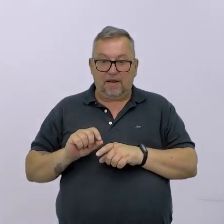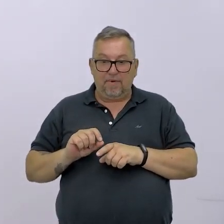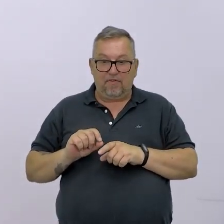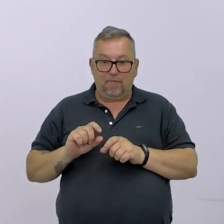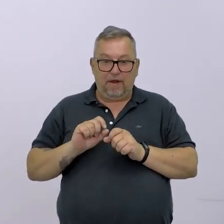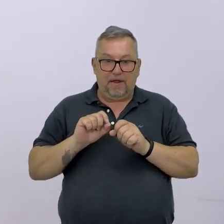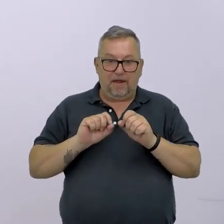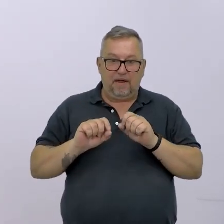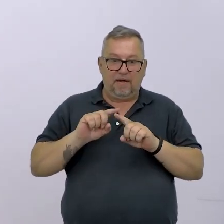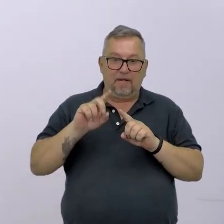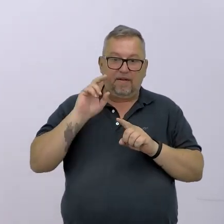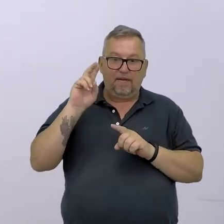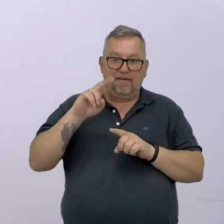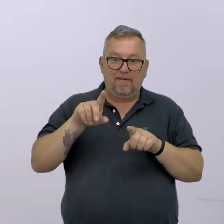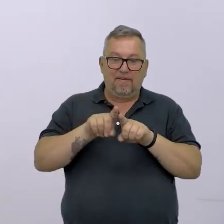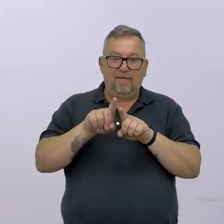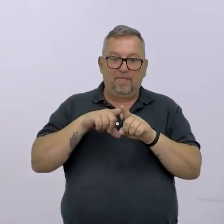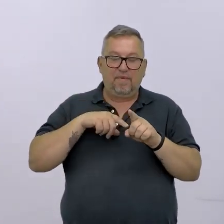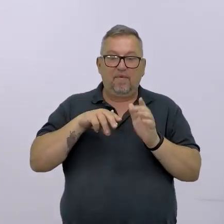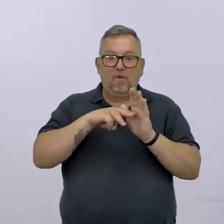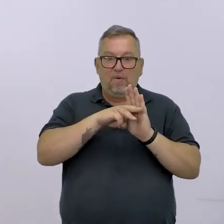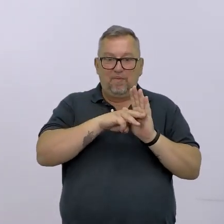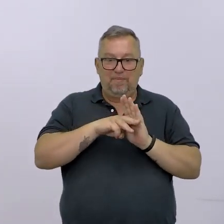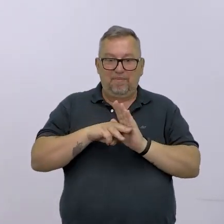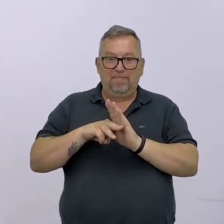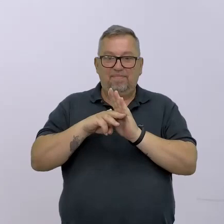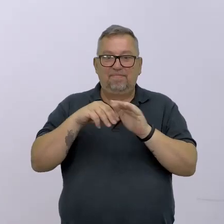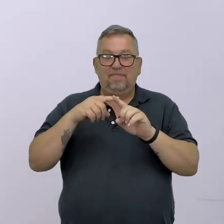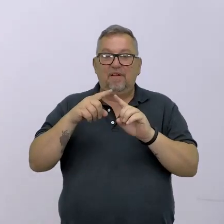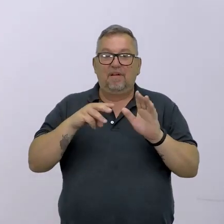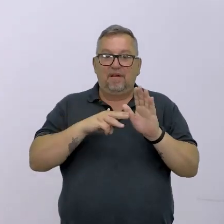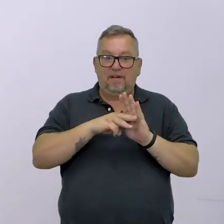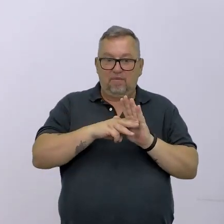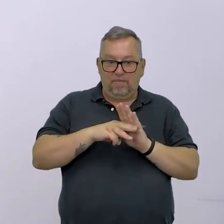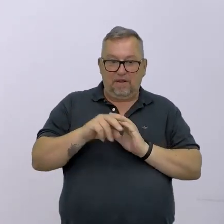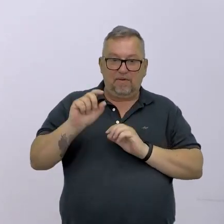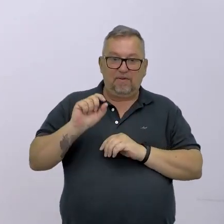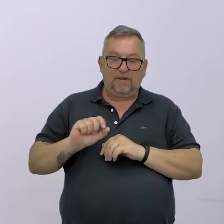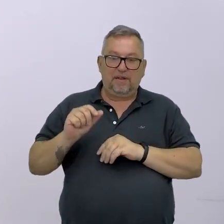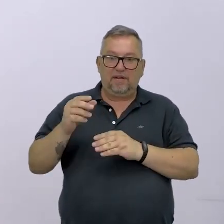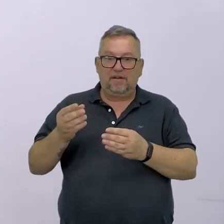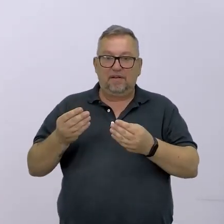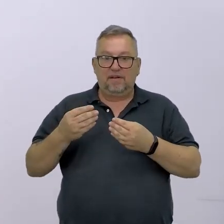e que tem tudo a ver com o método, né? Porque é o método que dá uma certa ordem às